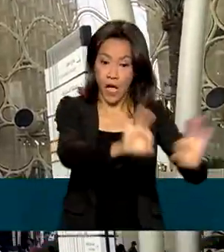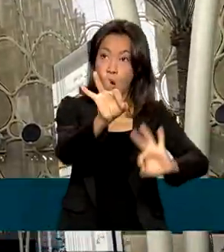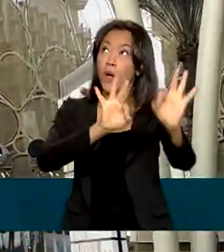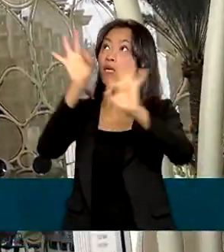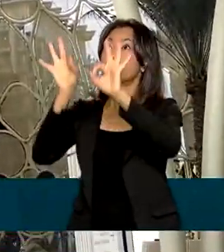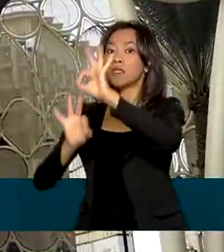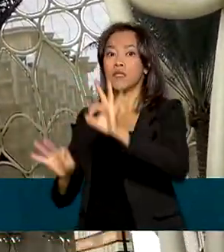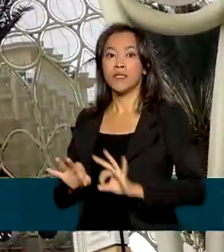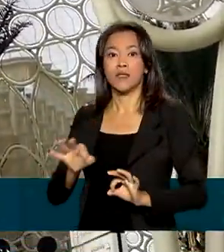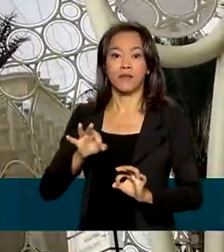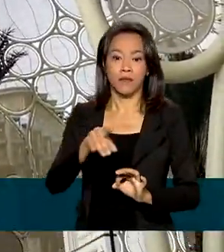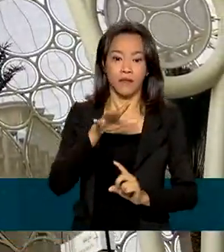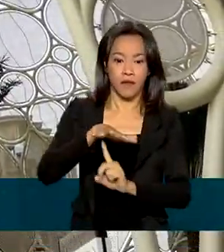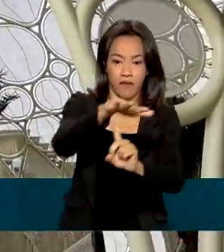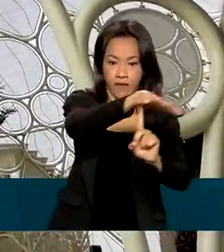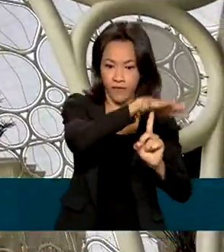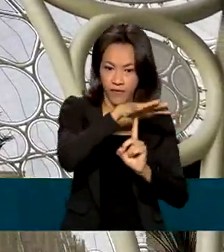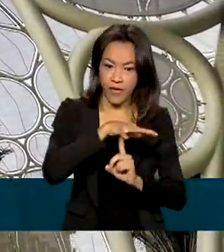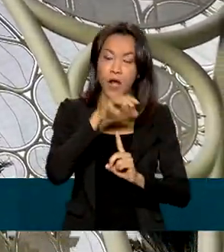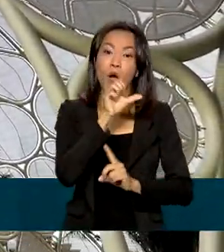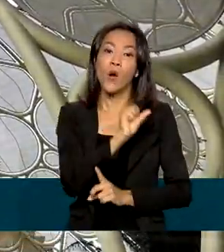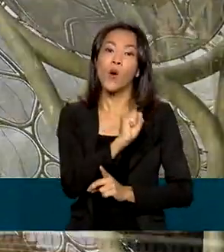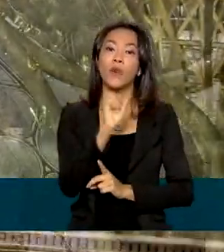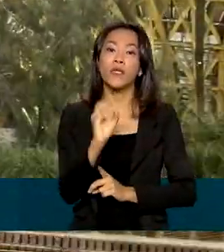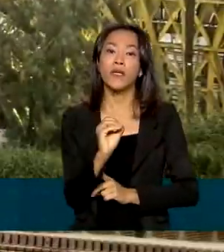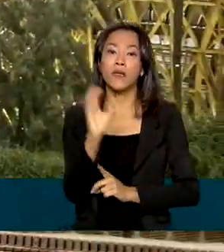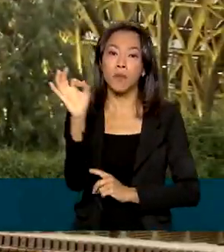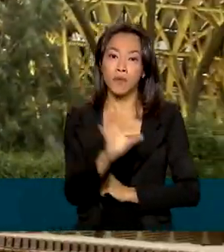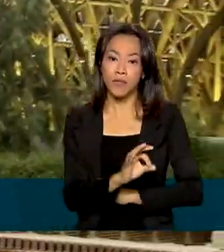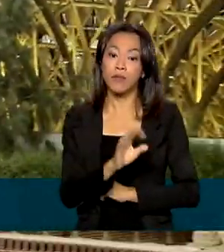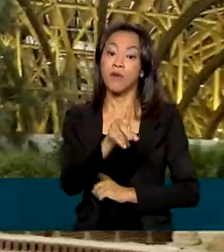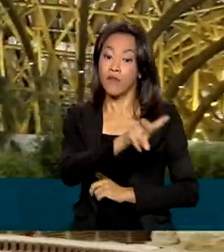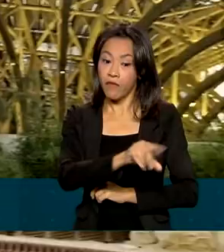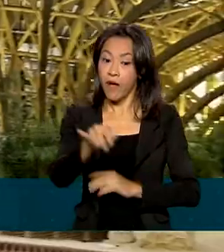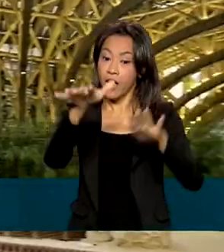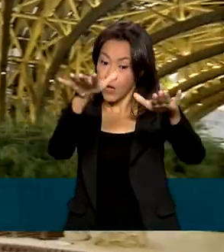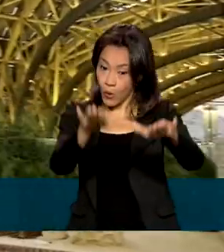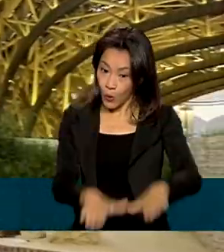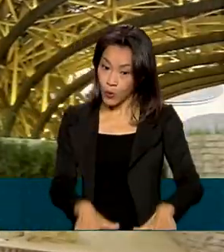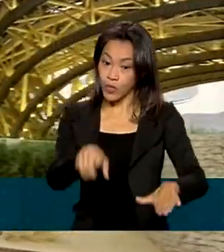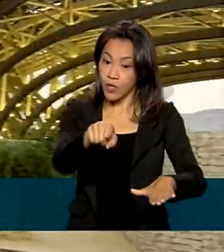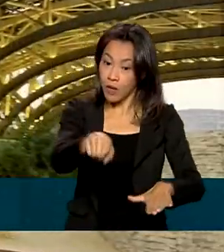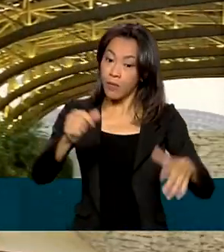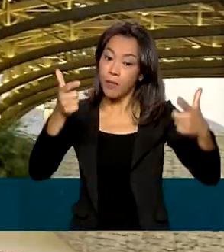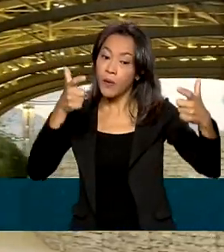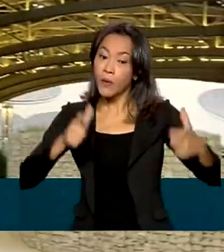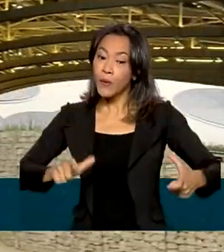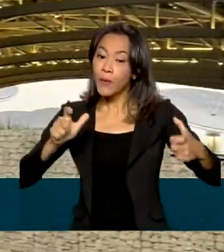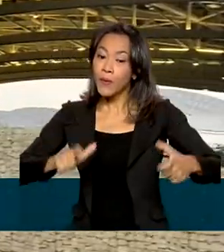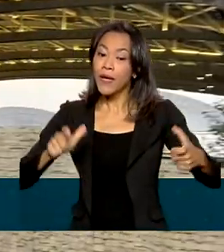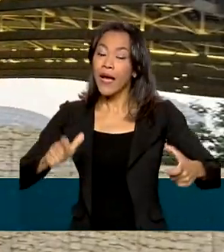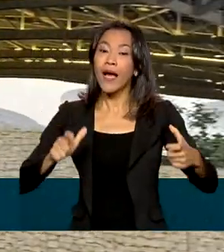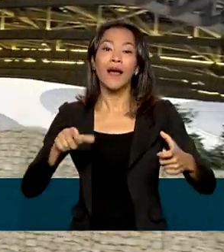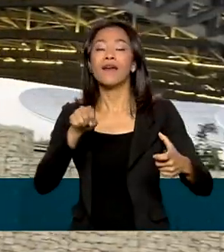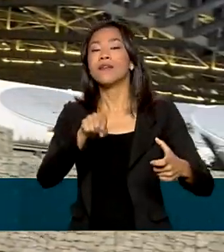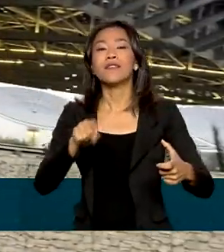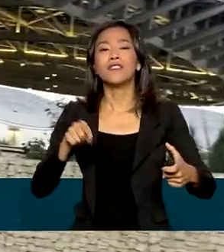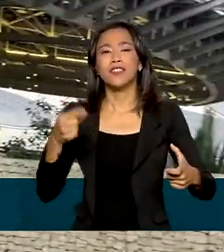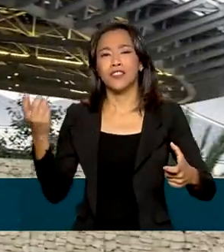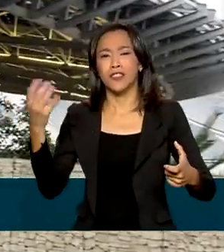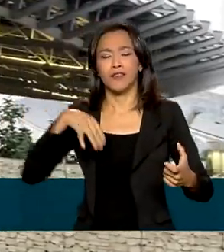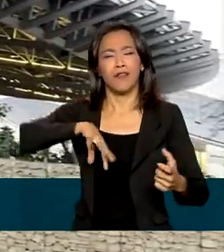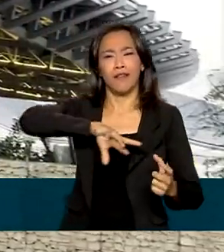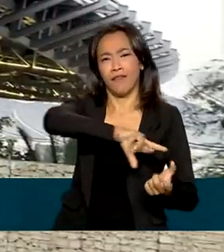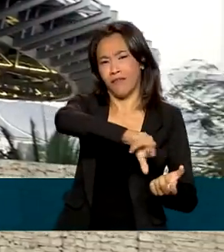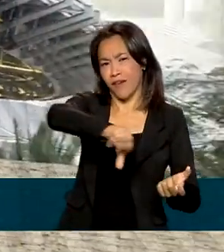Dubai, 80% vai continuar para virar uma espécie de bairro-cidade, onde metade